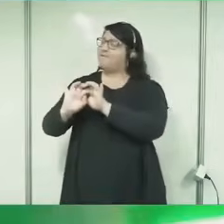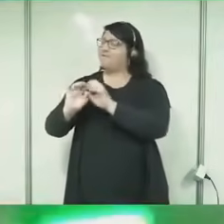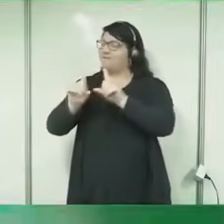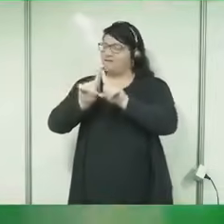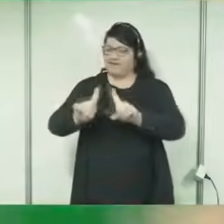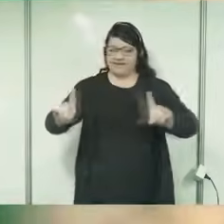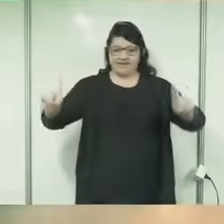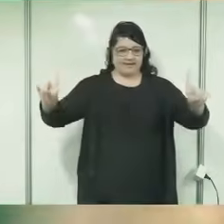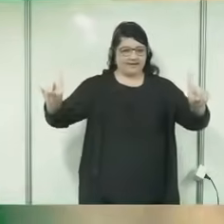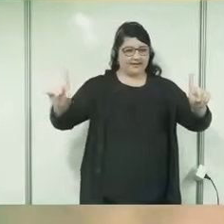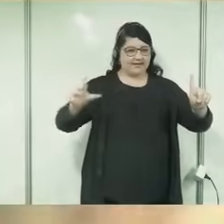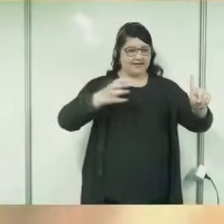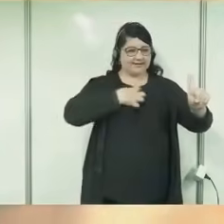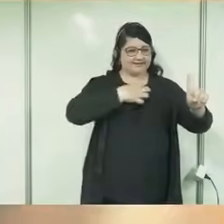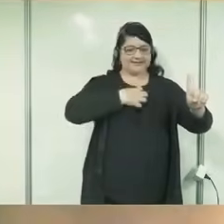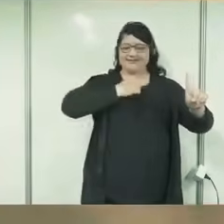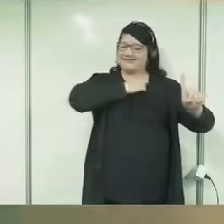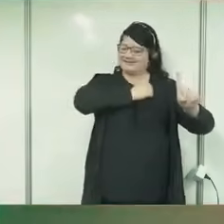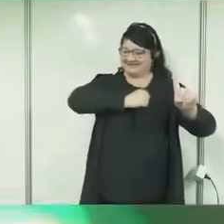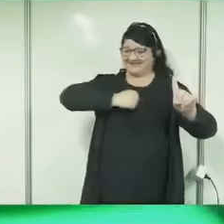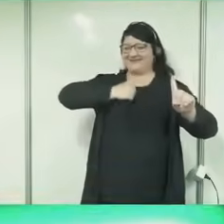saudades quando longe